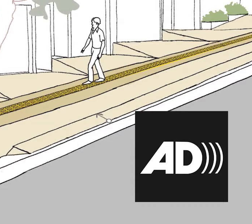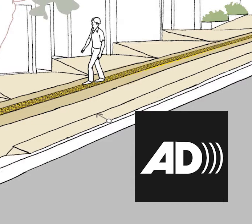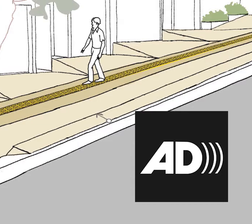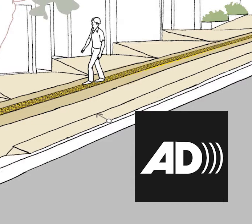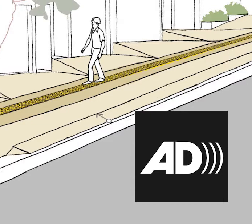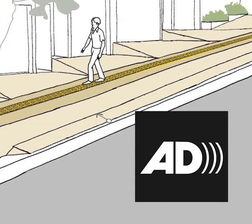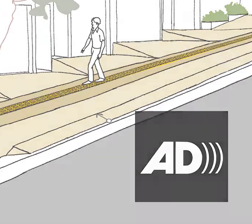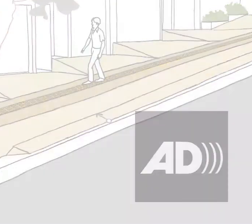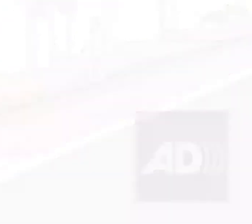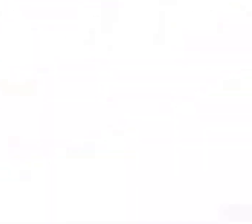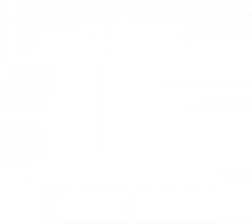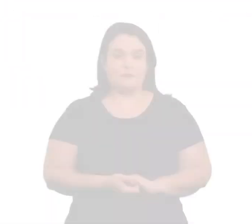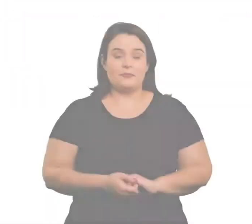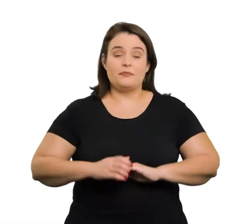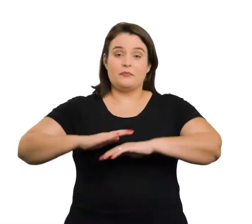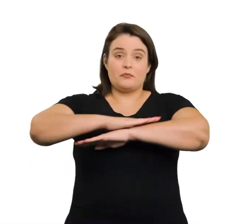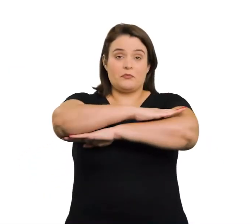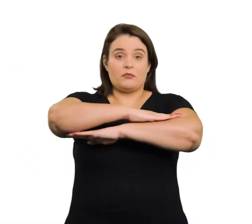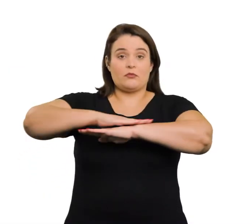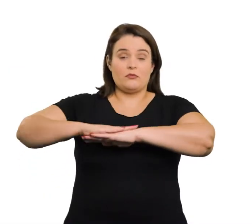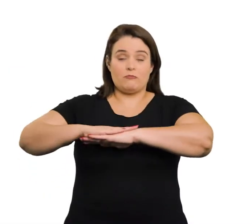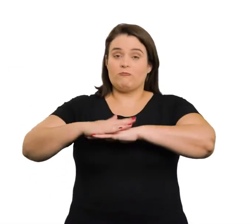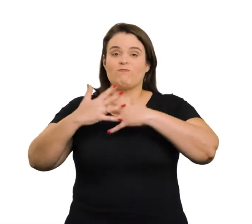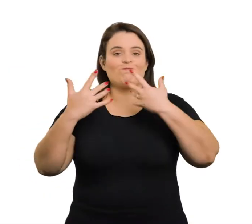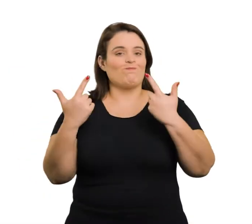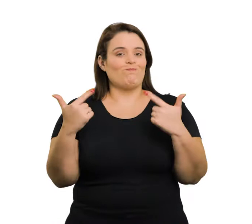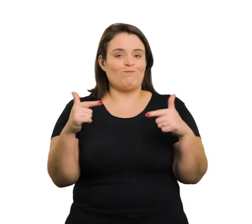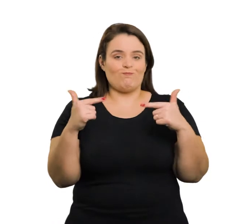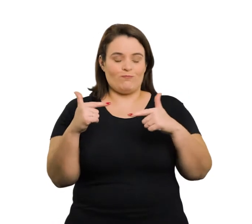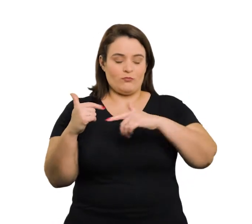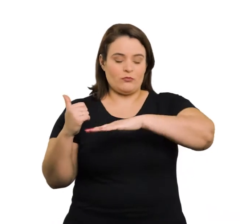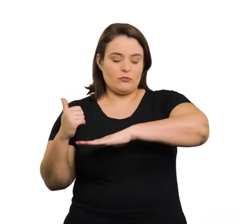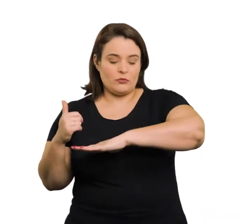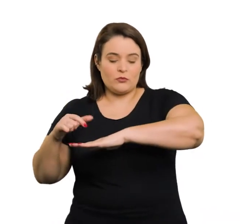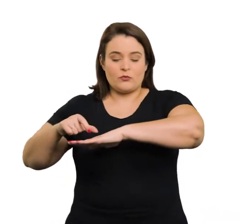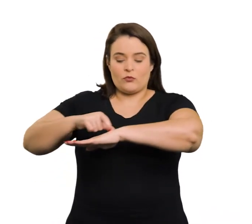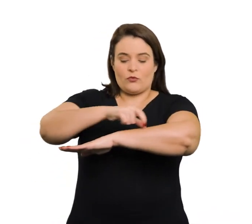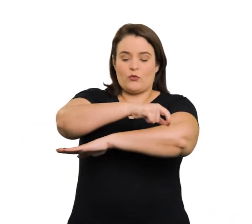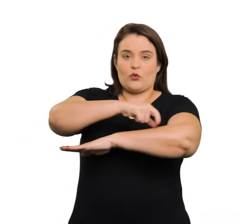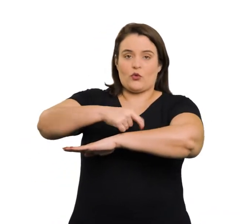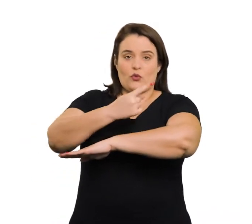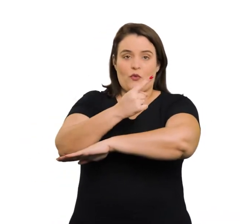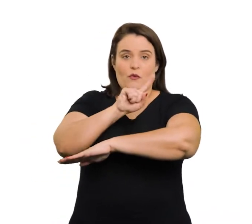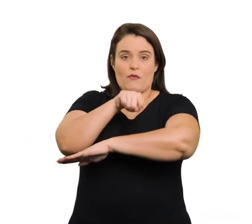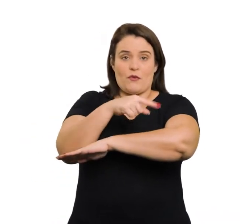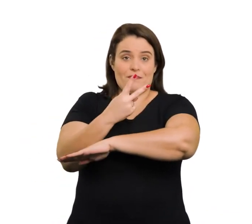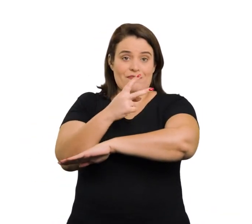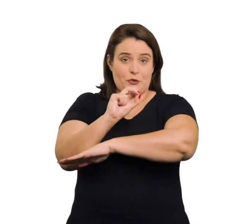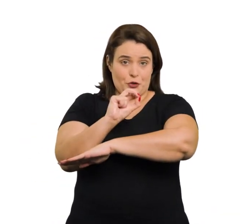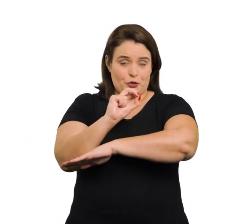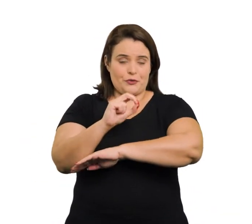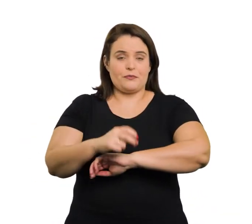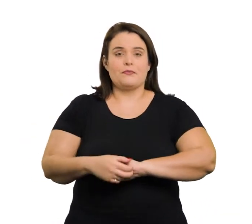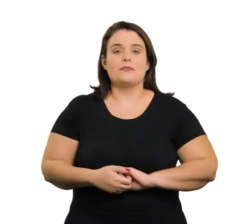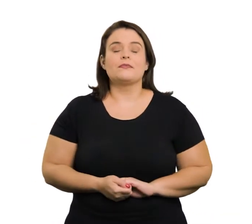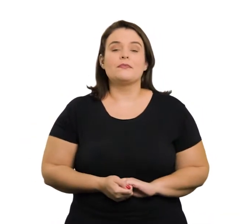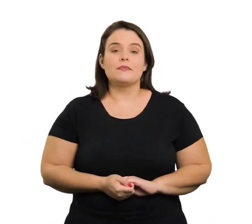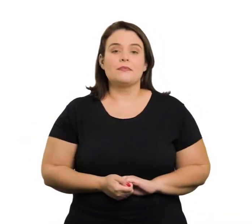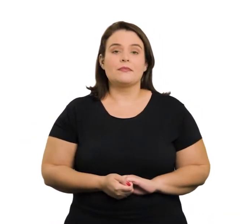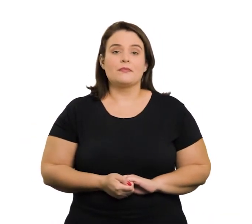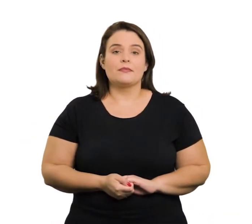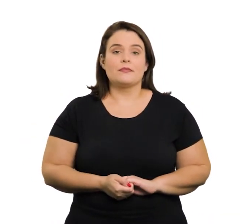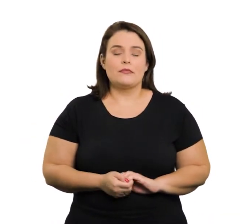de veículos. Em calçadas que não comportem largura mínima da faixa livre de